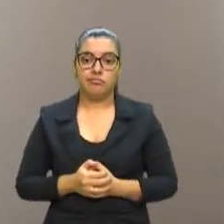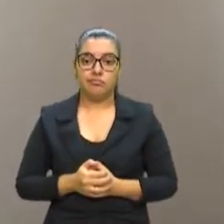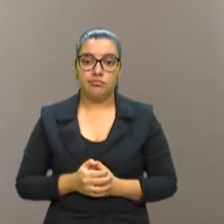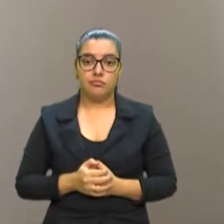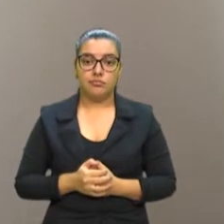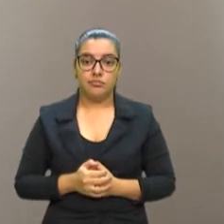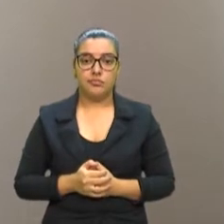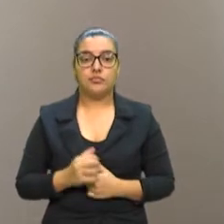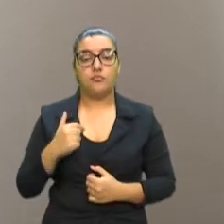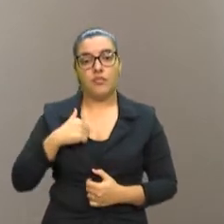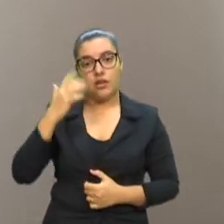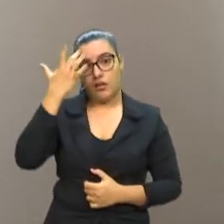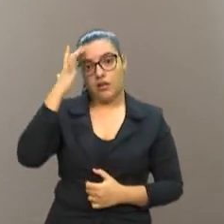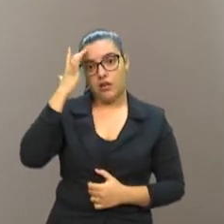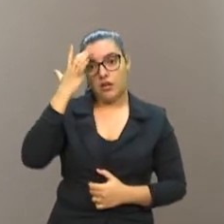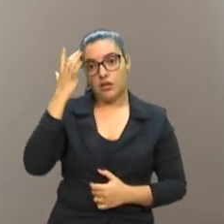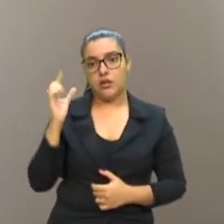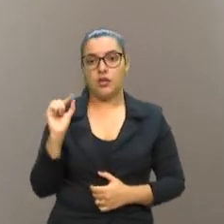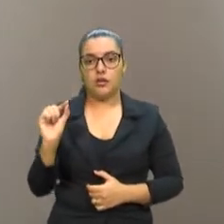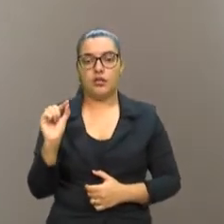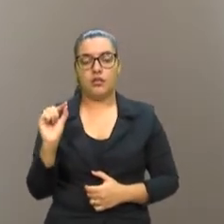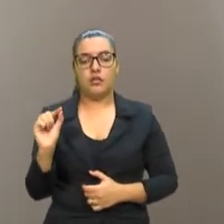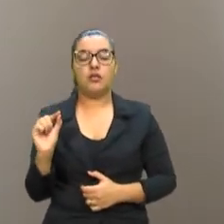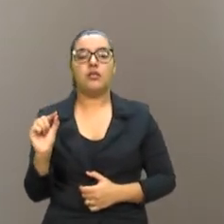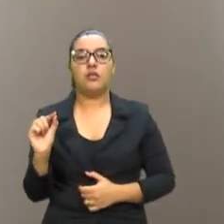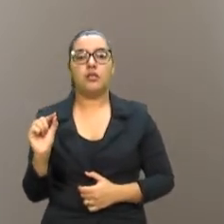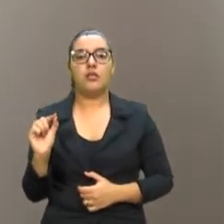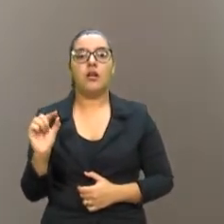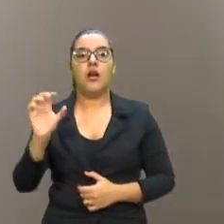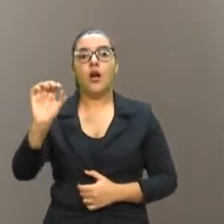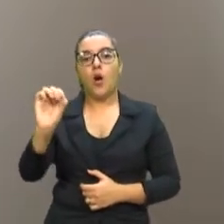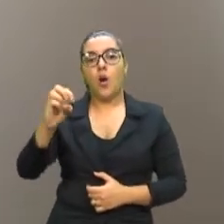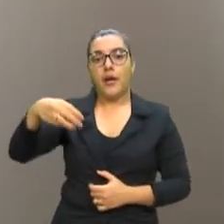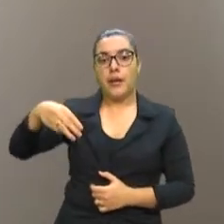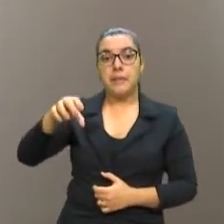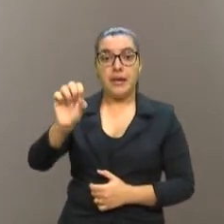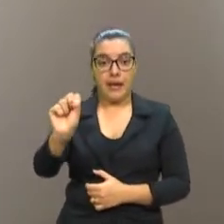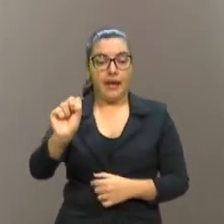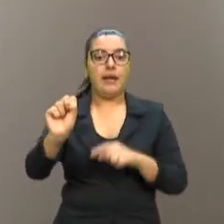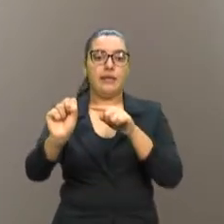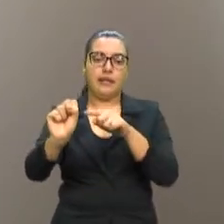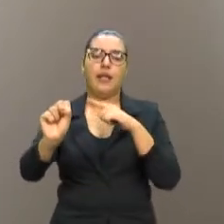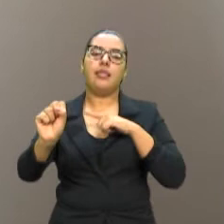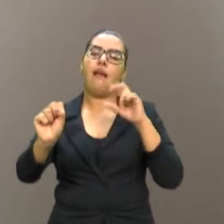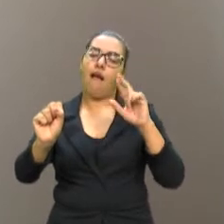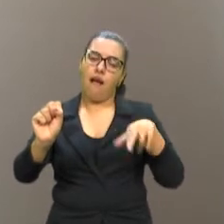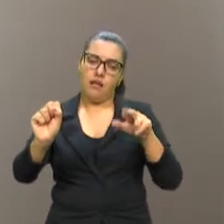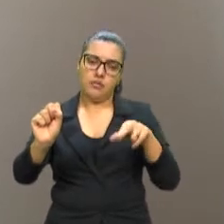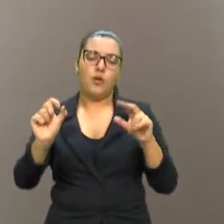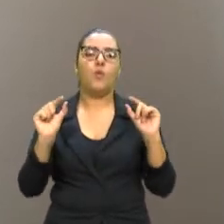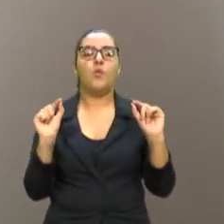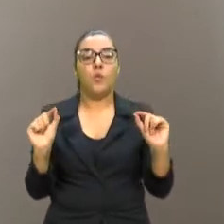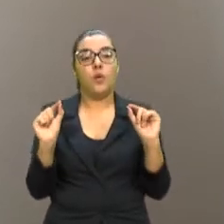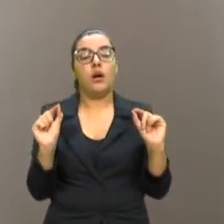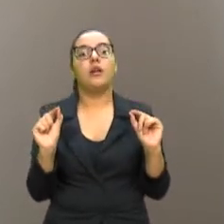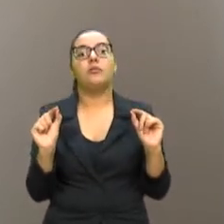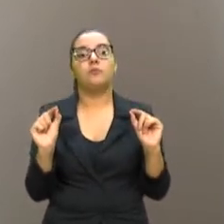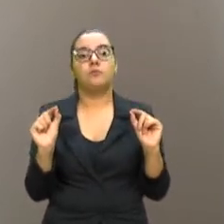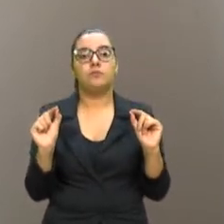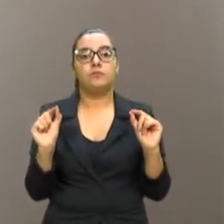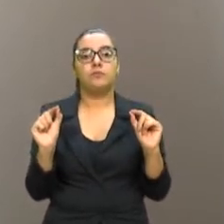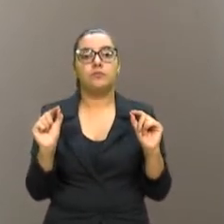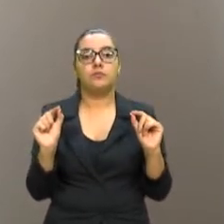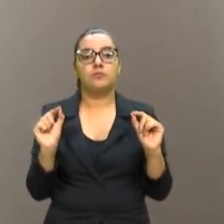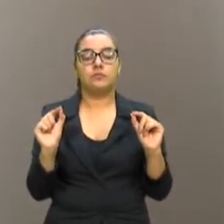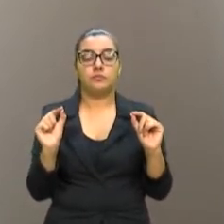Eu acho que a Organização Mundial da Saúde tem toda a razão em